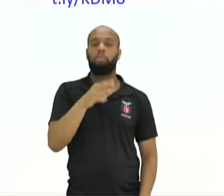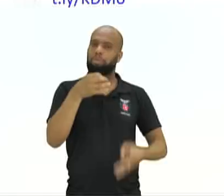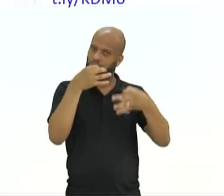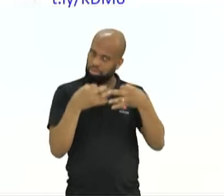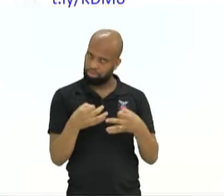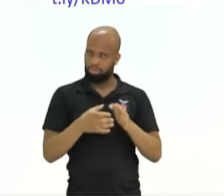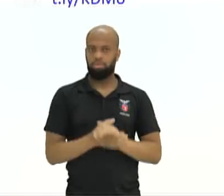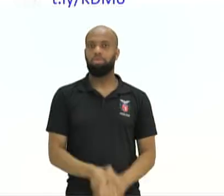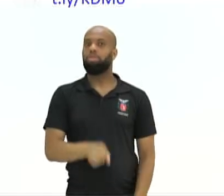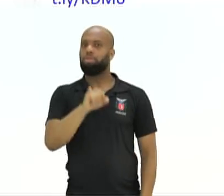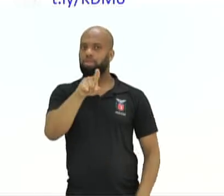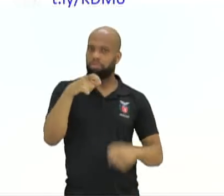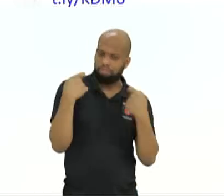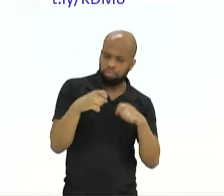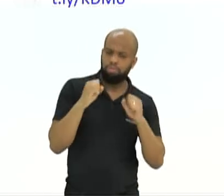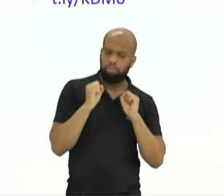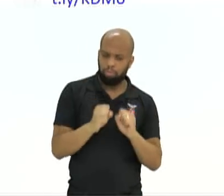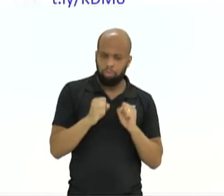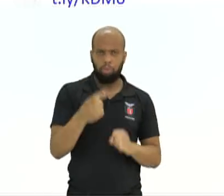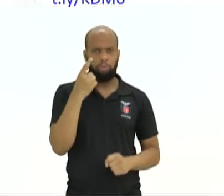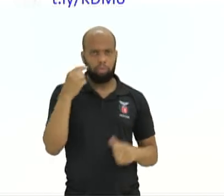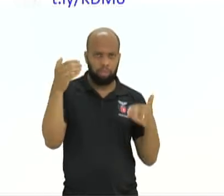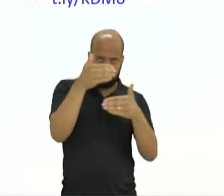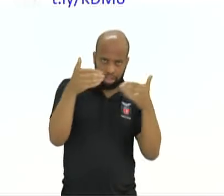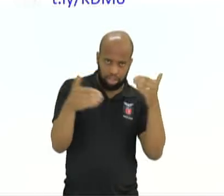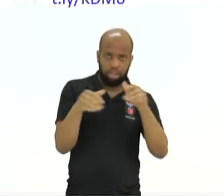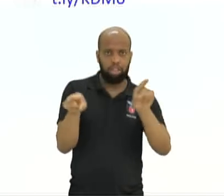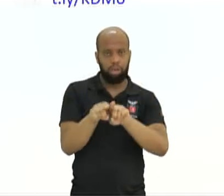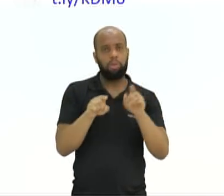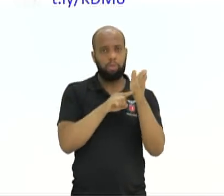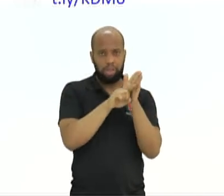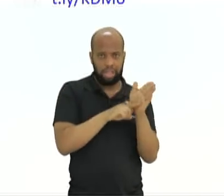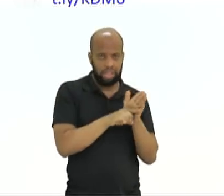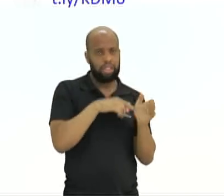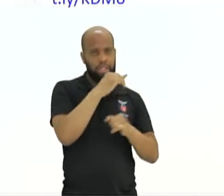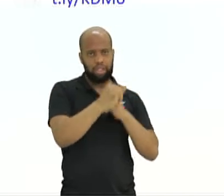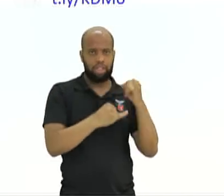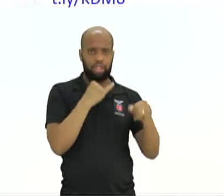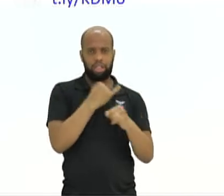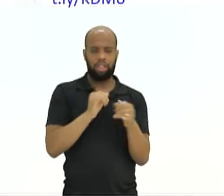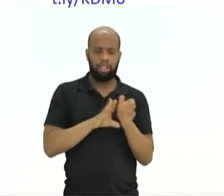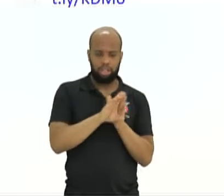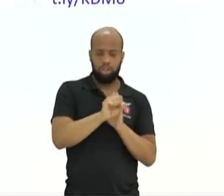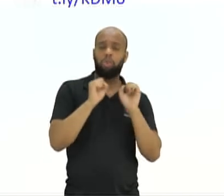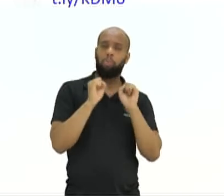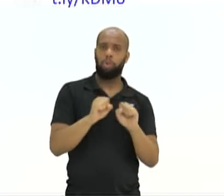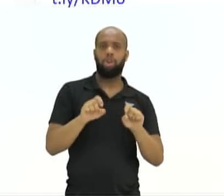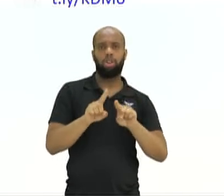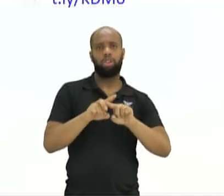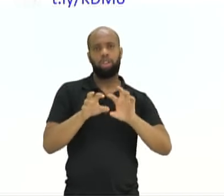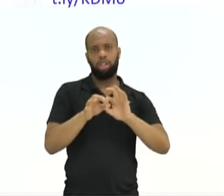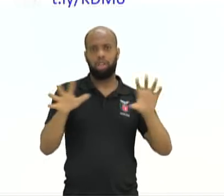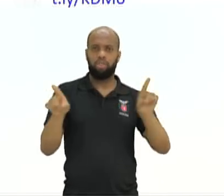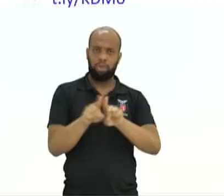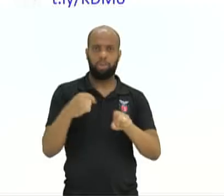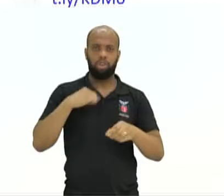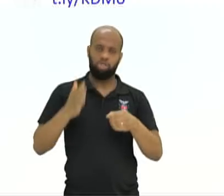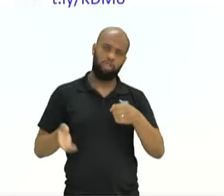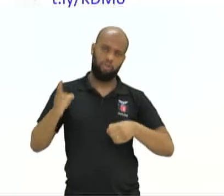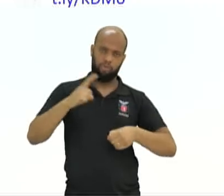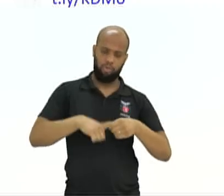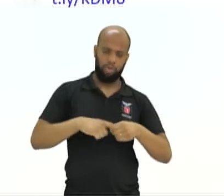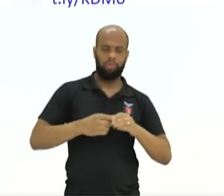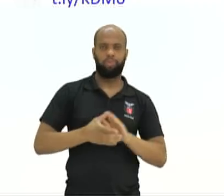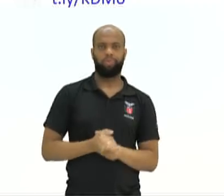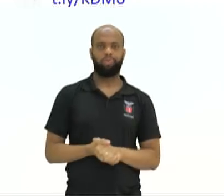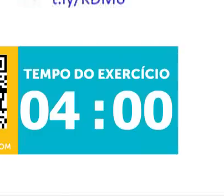precisar, pode dar uma olhada lá nos slides que estão lá no Google Classroom e logo voltamos para